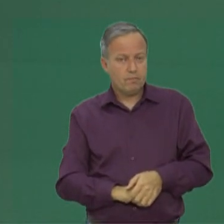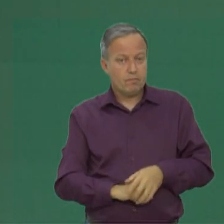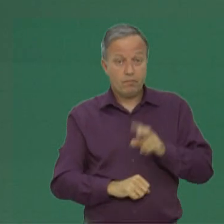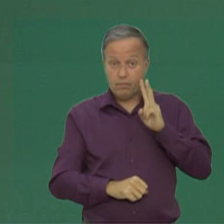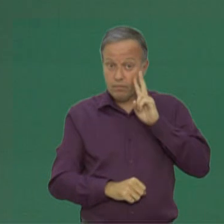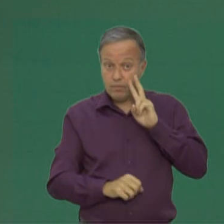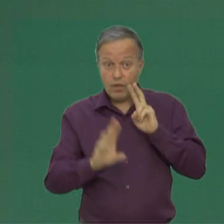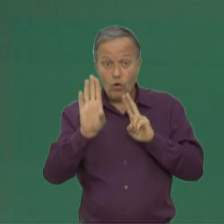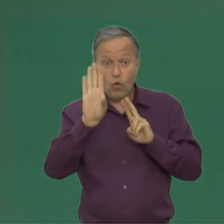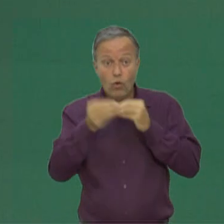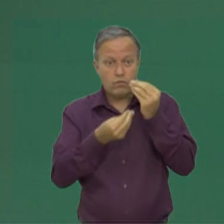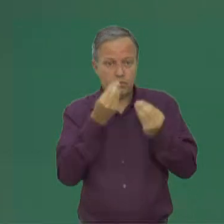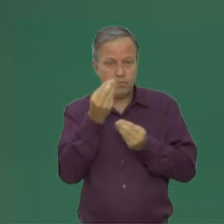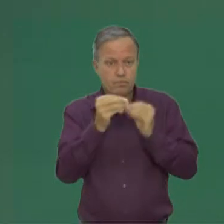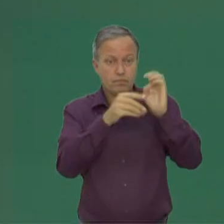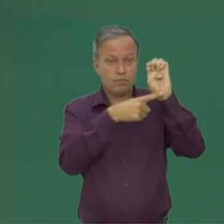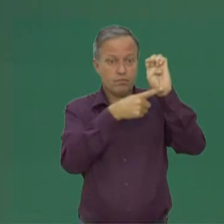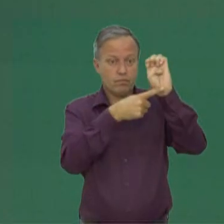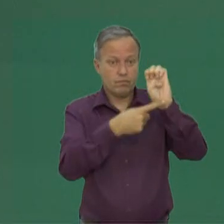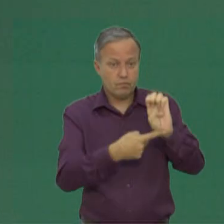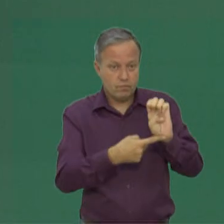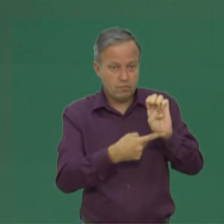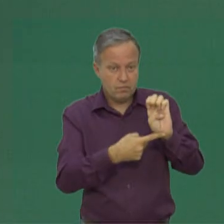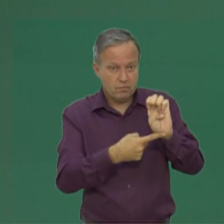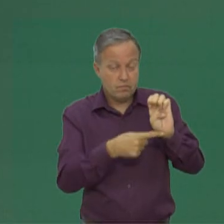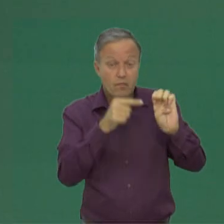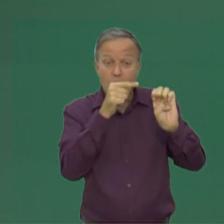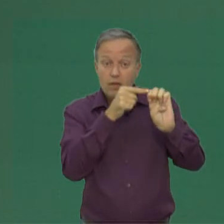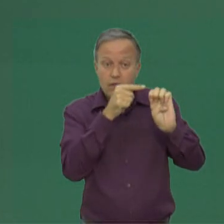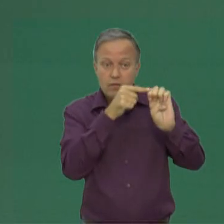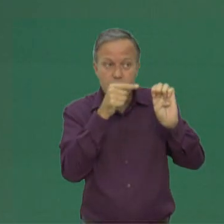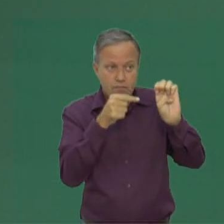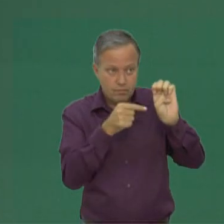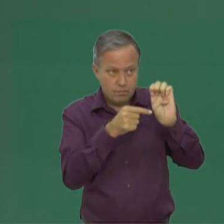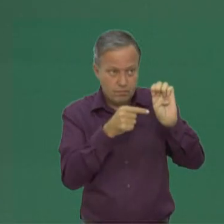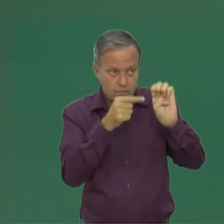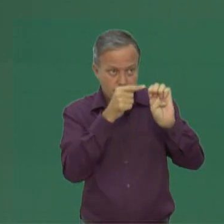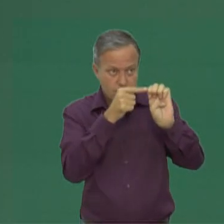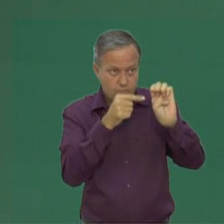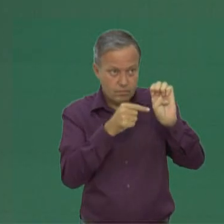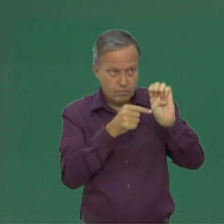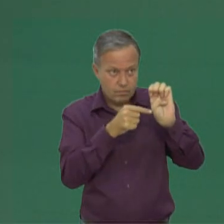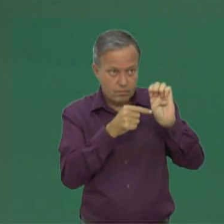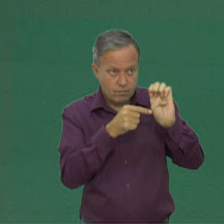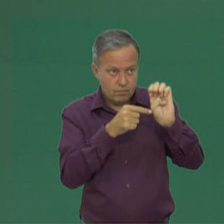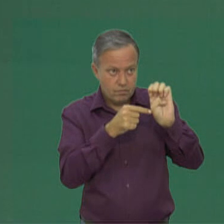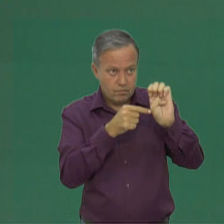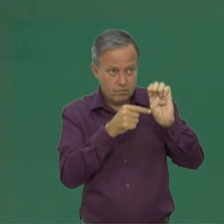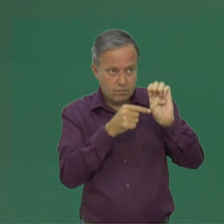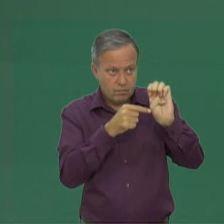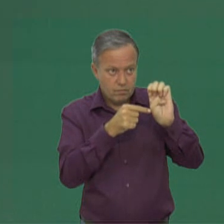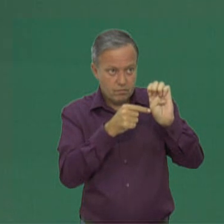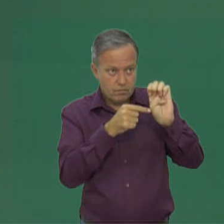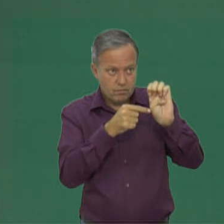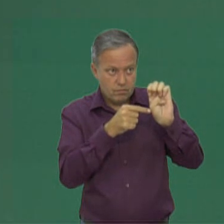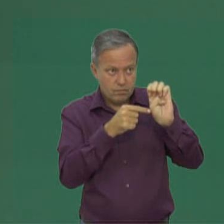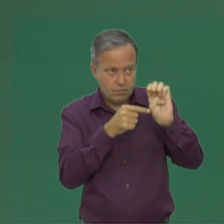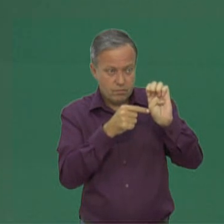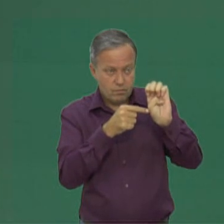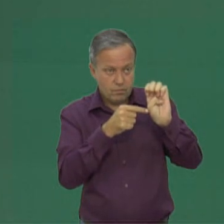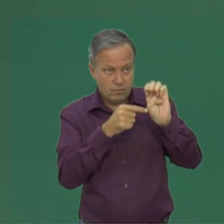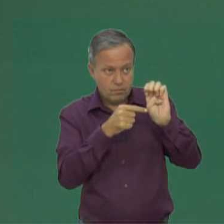e hijos, tá? O HI aqui. Então, ao invés de usar